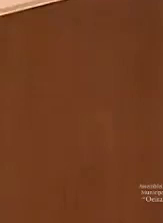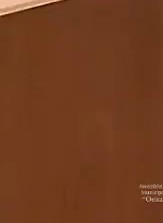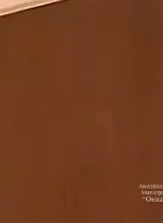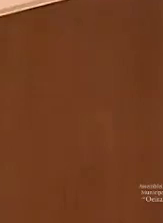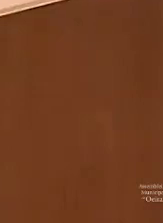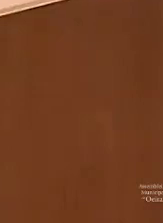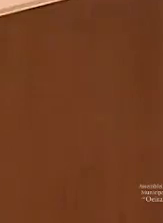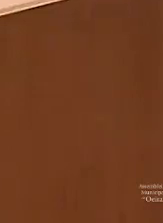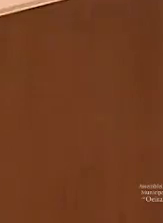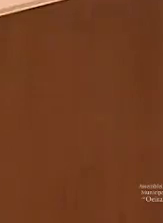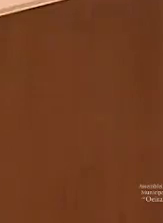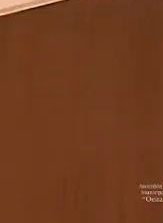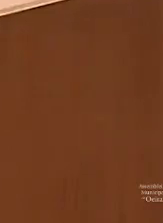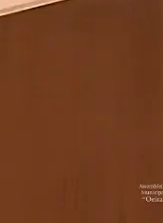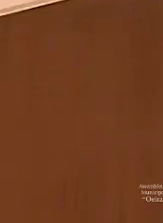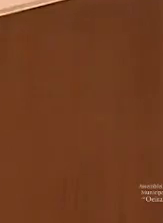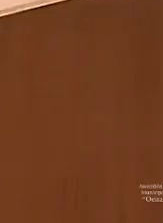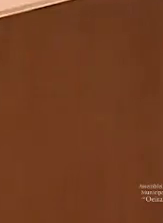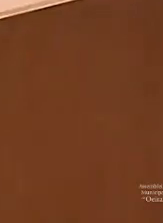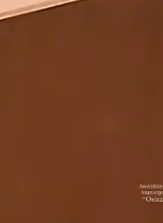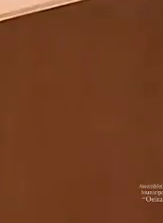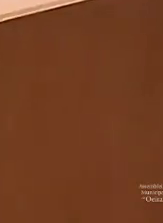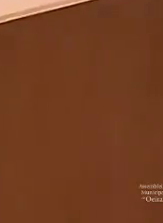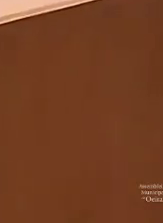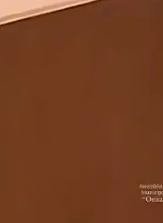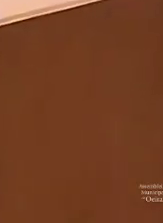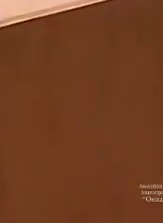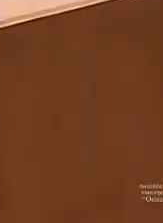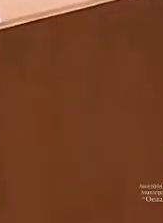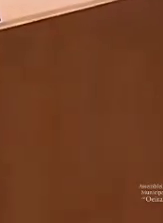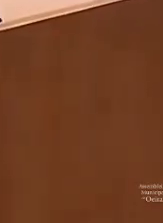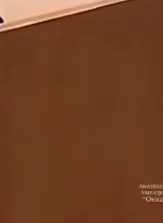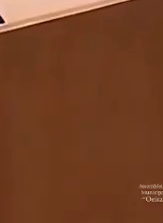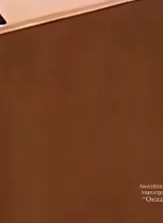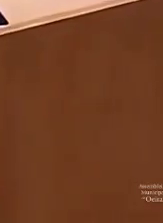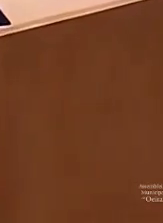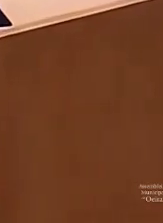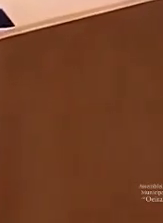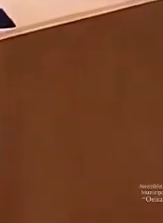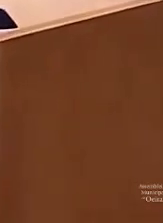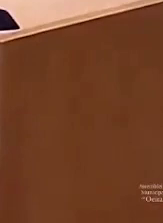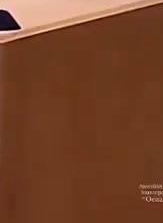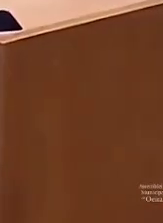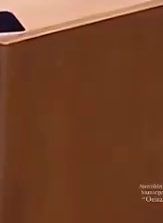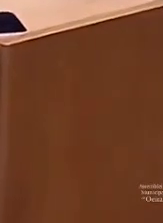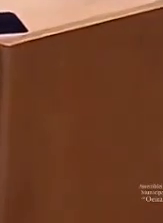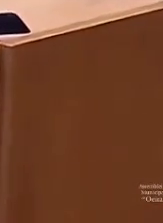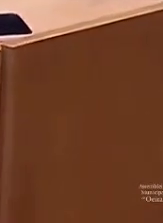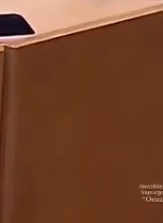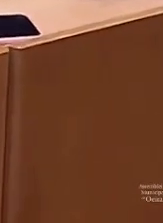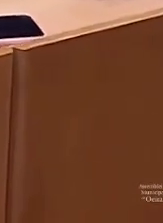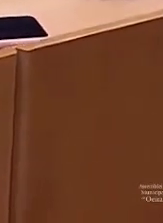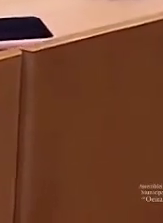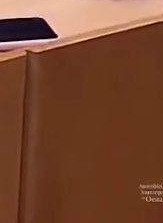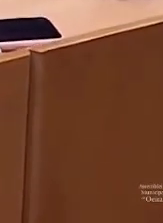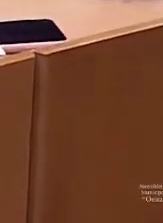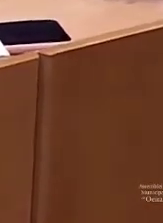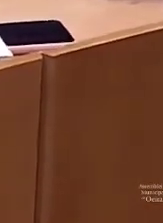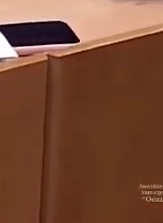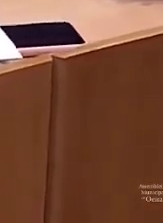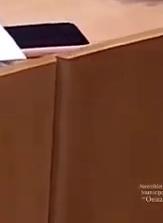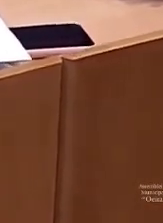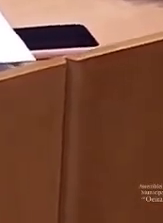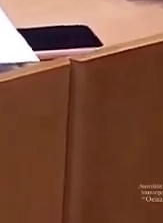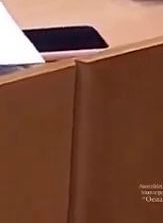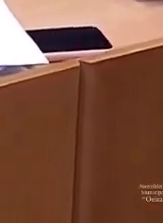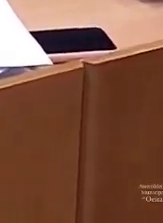de ser o relatório, o primeiro relatório do primeiro semestre, não temos ainda